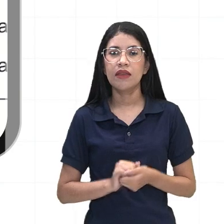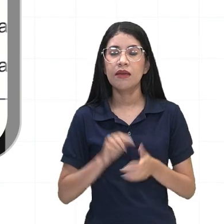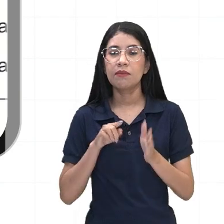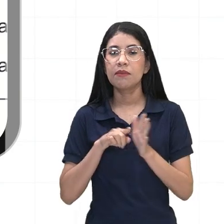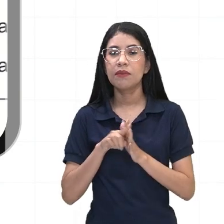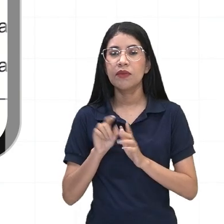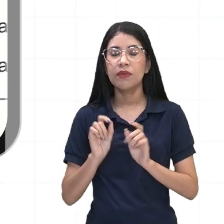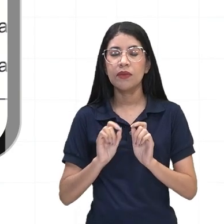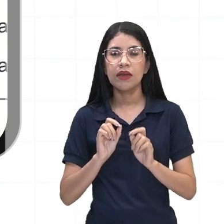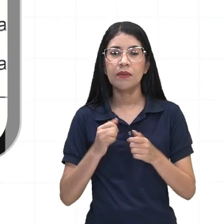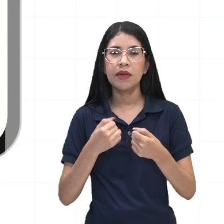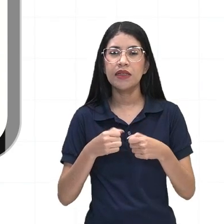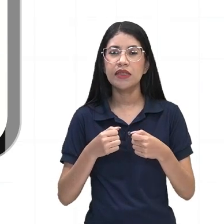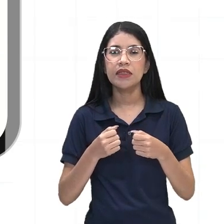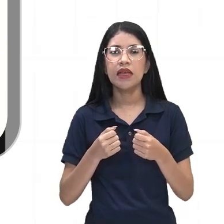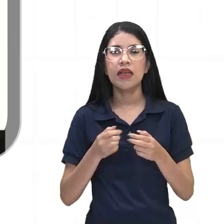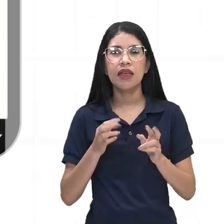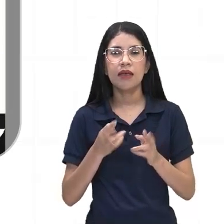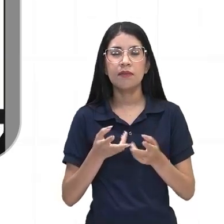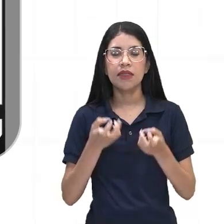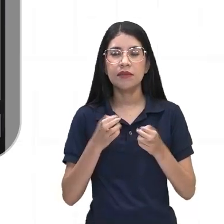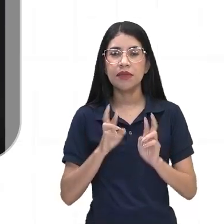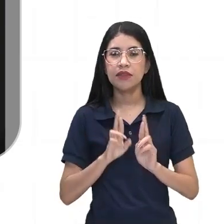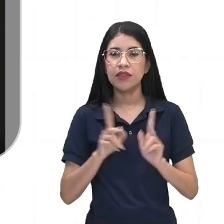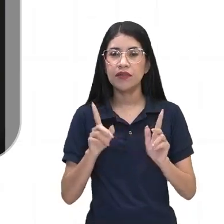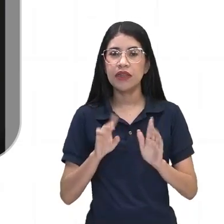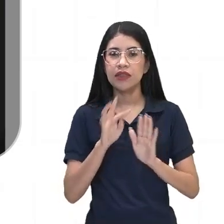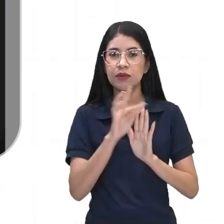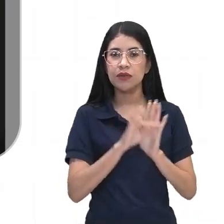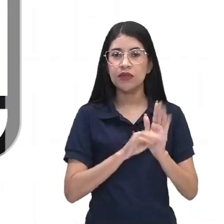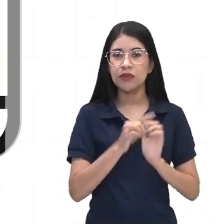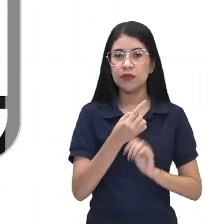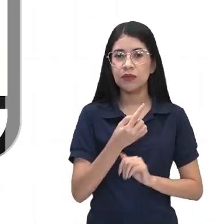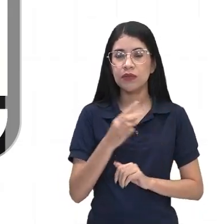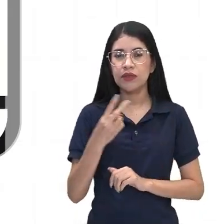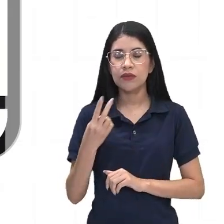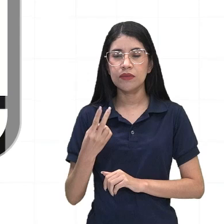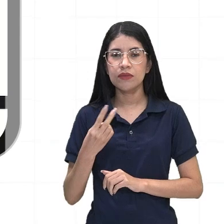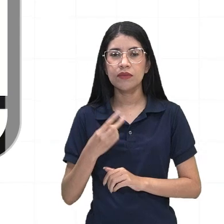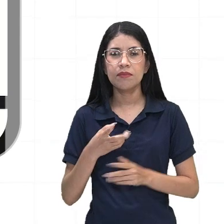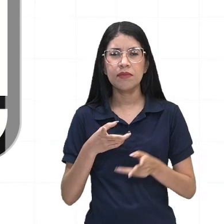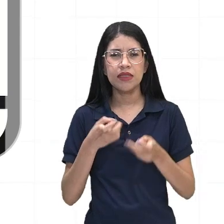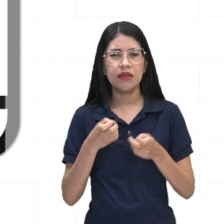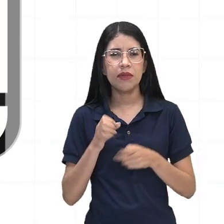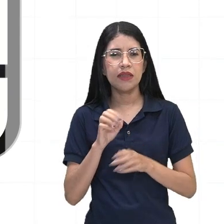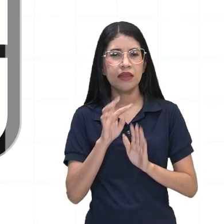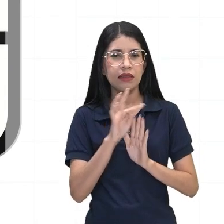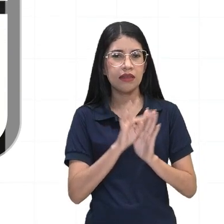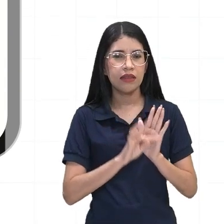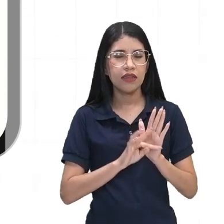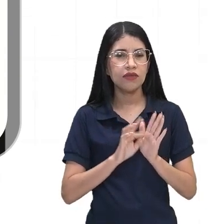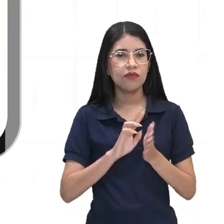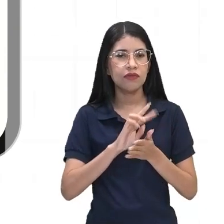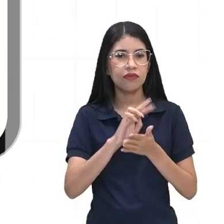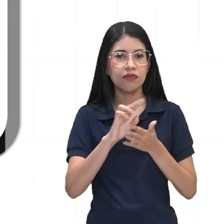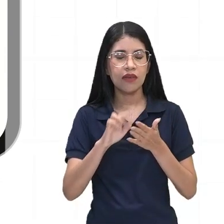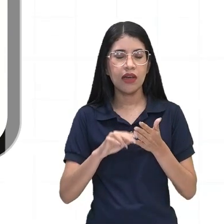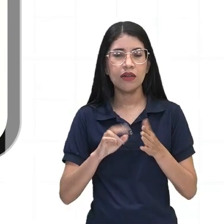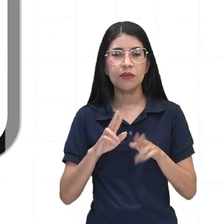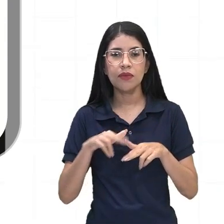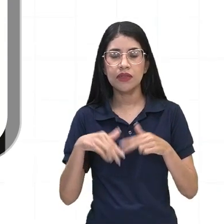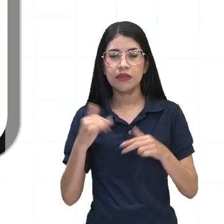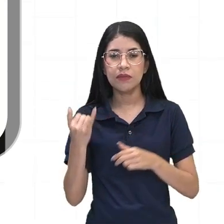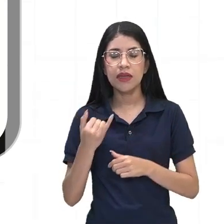faça essa diferença entre eles. Observaram que são vários tipos de texto? Então, é importante você estudar esse tipo